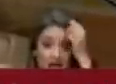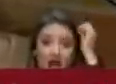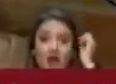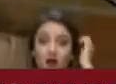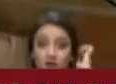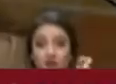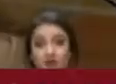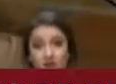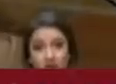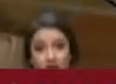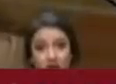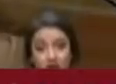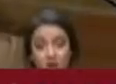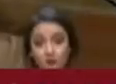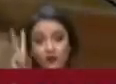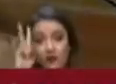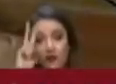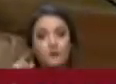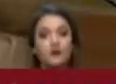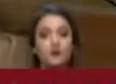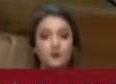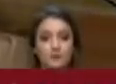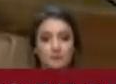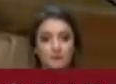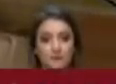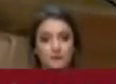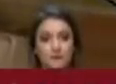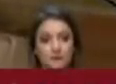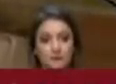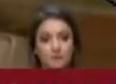gente ver, não? Porque esse careca, juro, não aguento mais olhar para a cara dele.